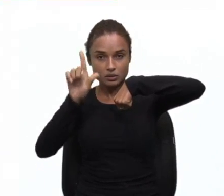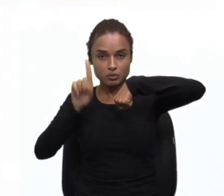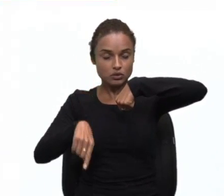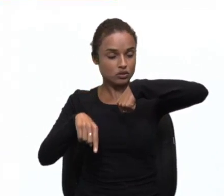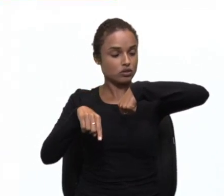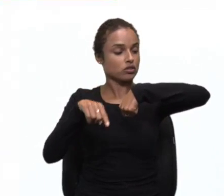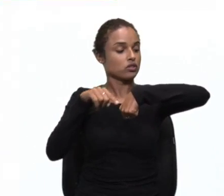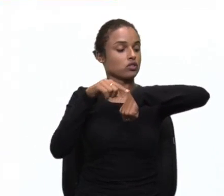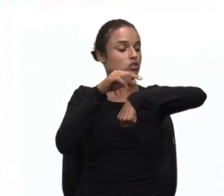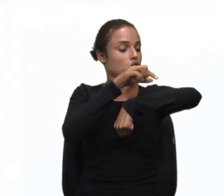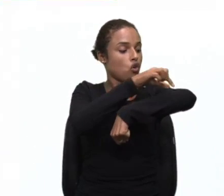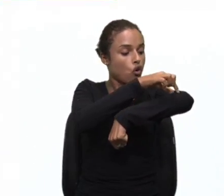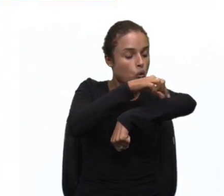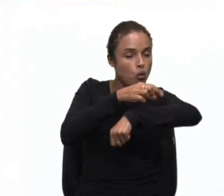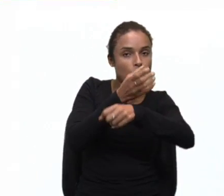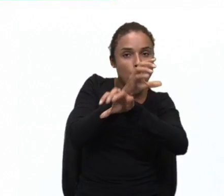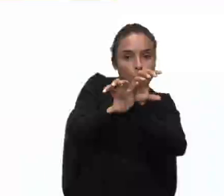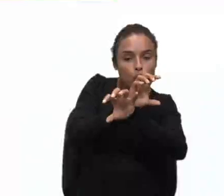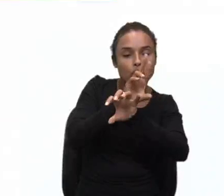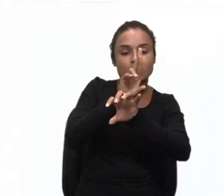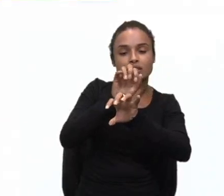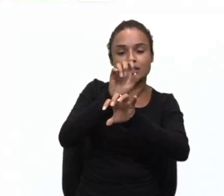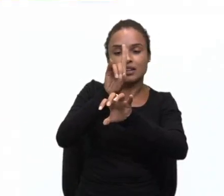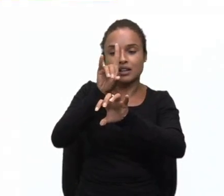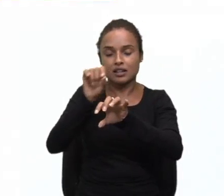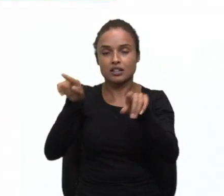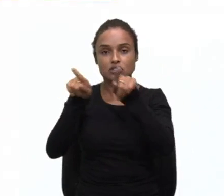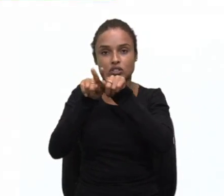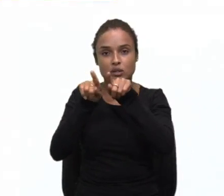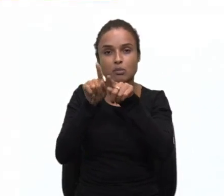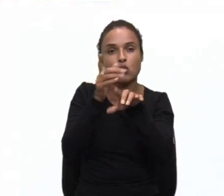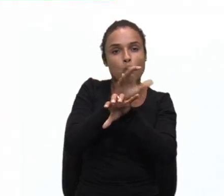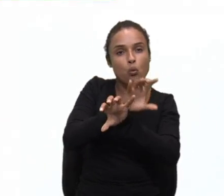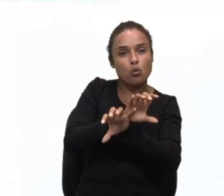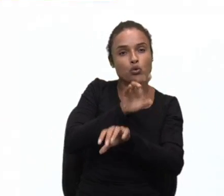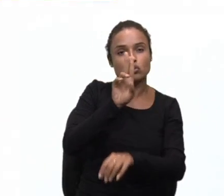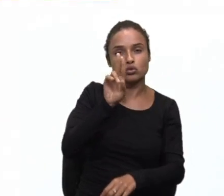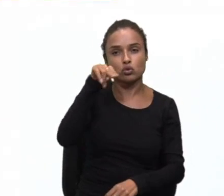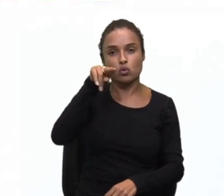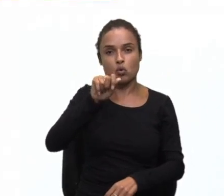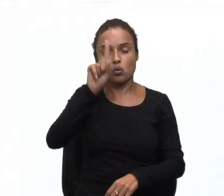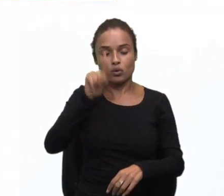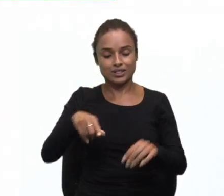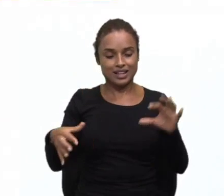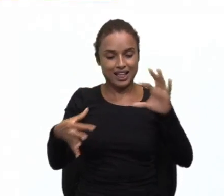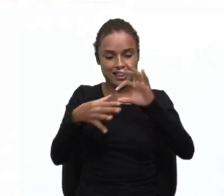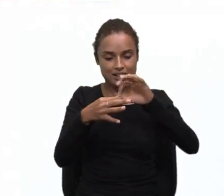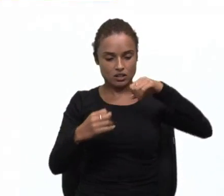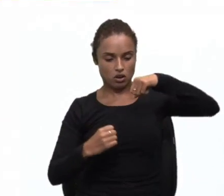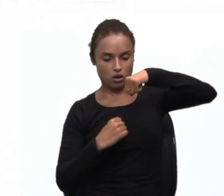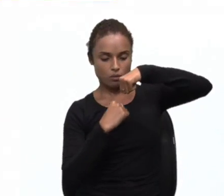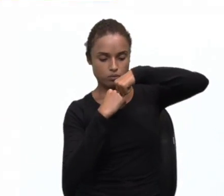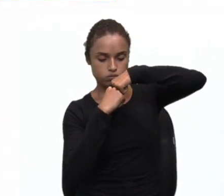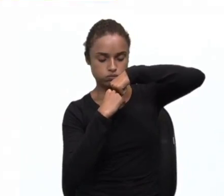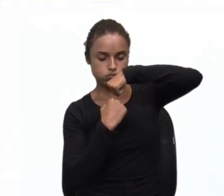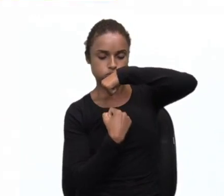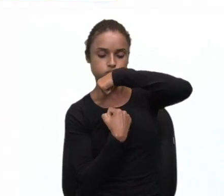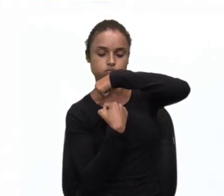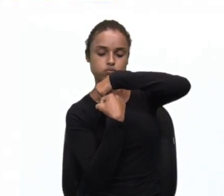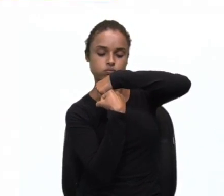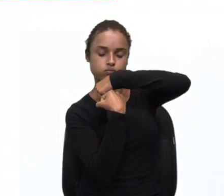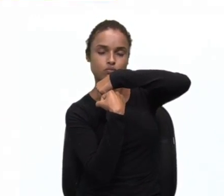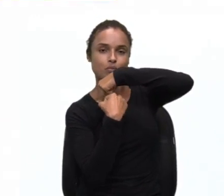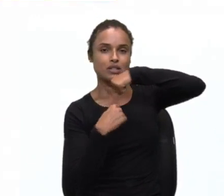osso do rádio e o osso da una, tá? Então, essas 3 formam a articulação